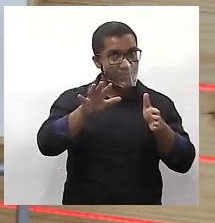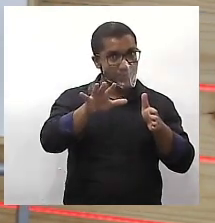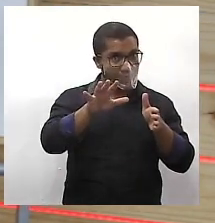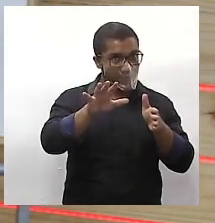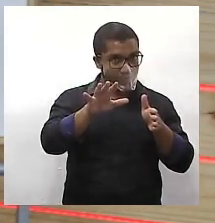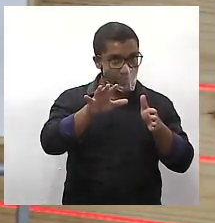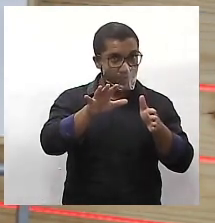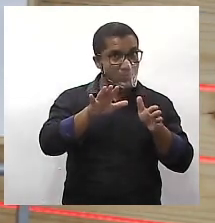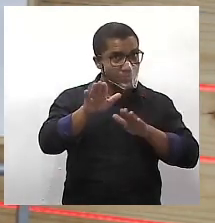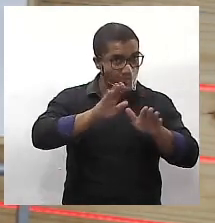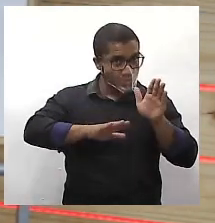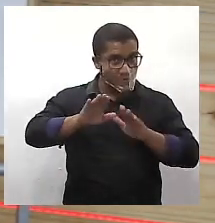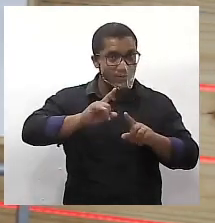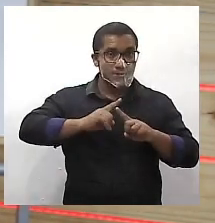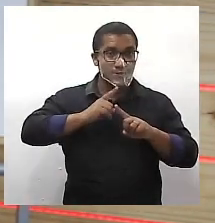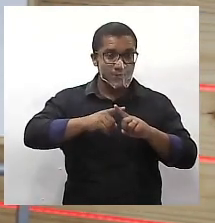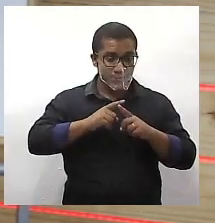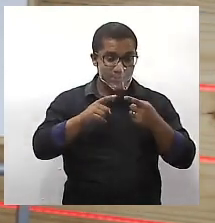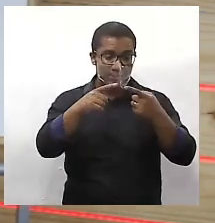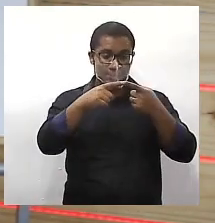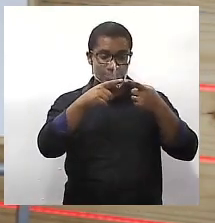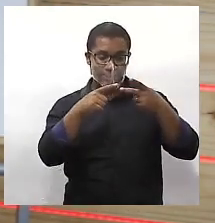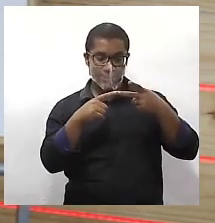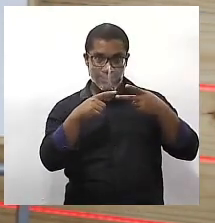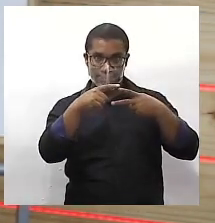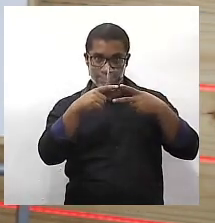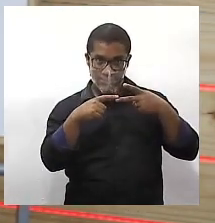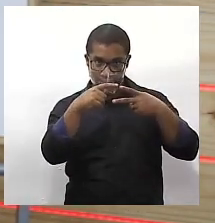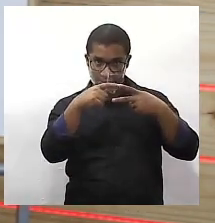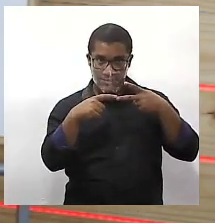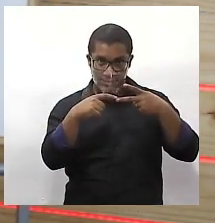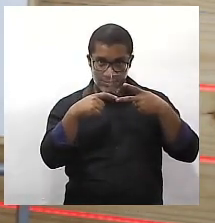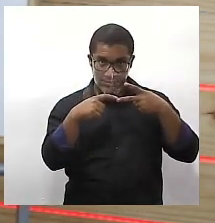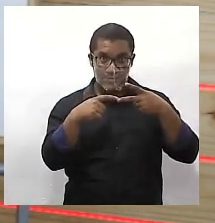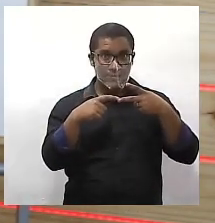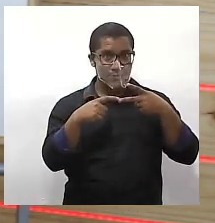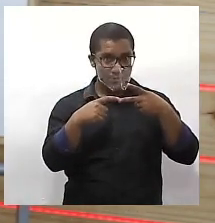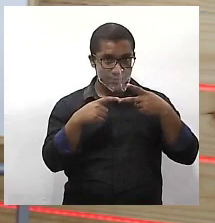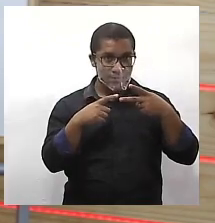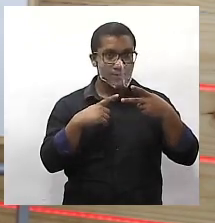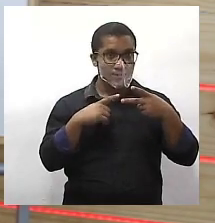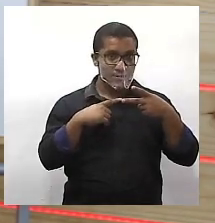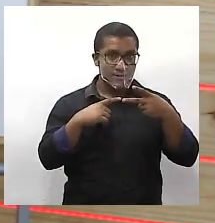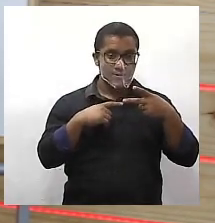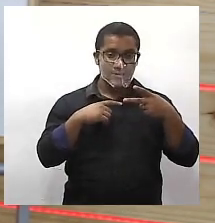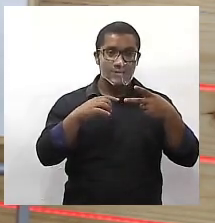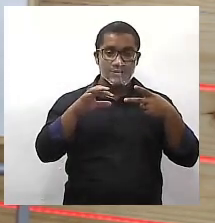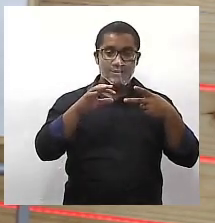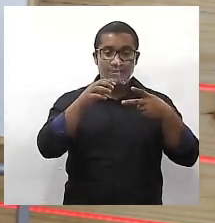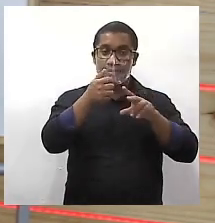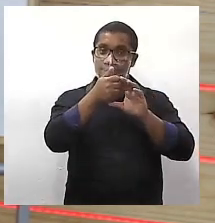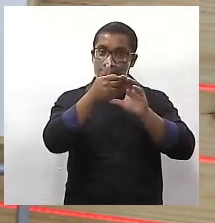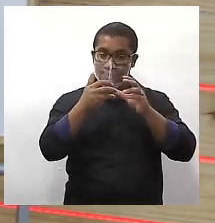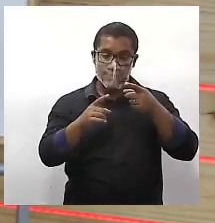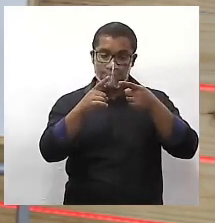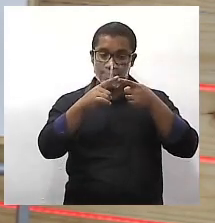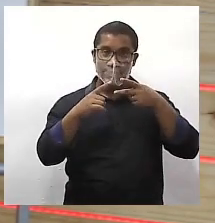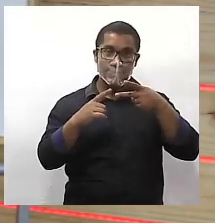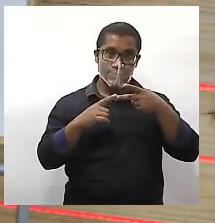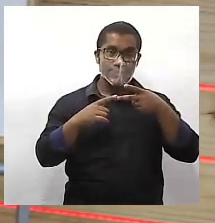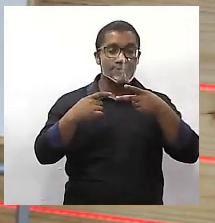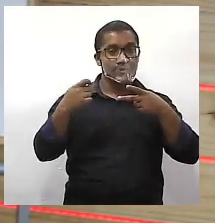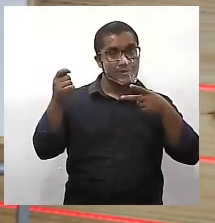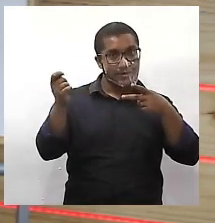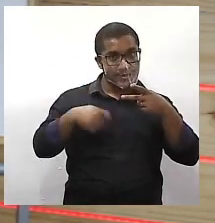tá? Cuidado que a relação dessas duas primeiras taxas aqui, dessas duas primeiras características, eu tenho como